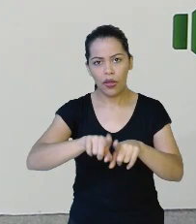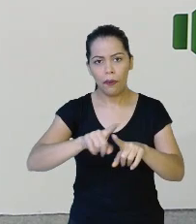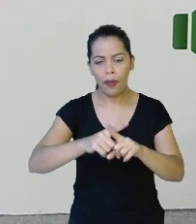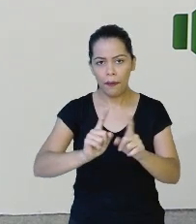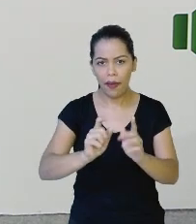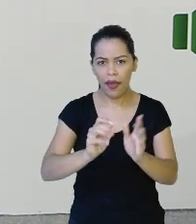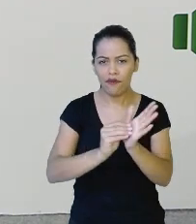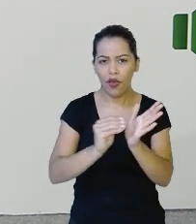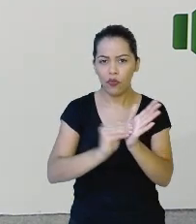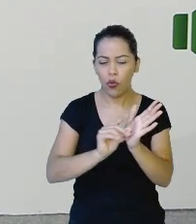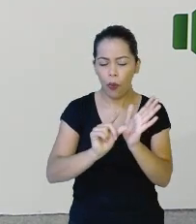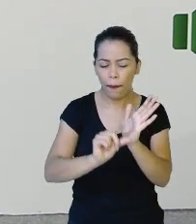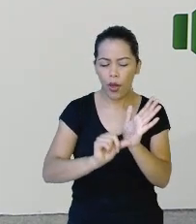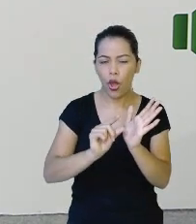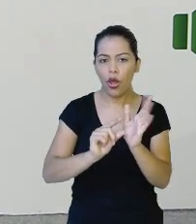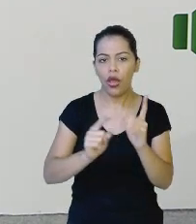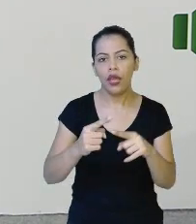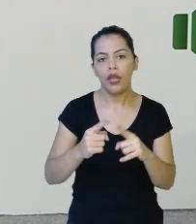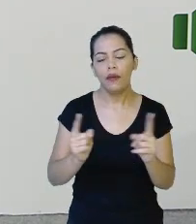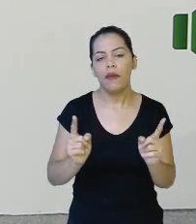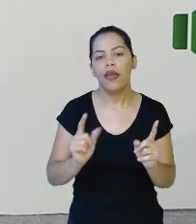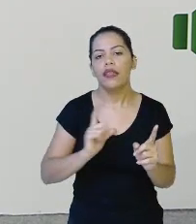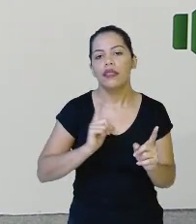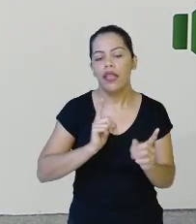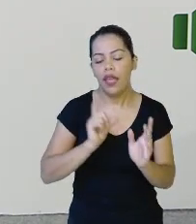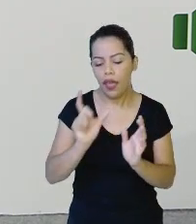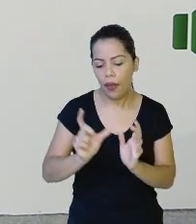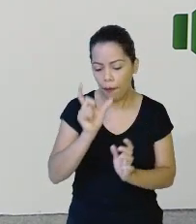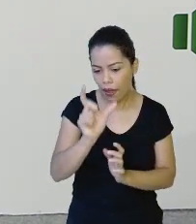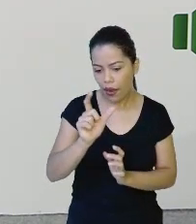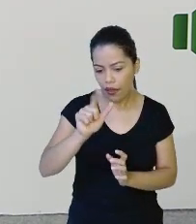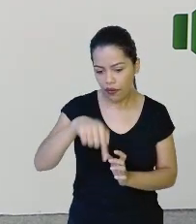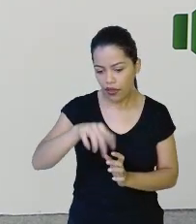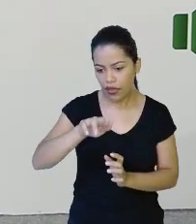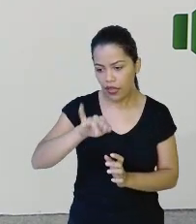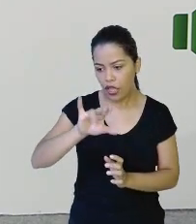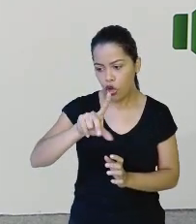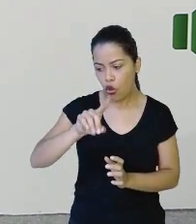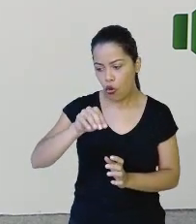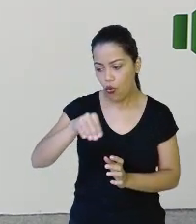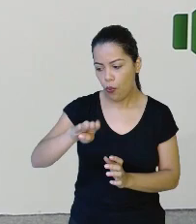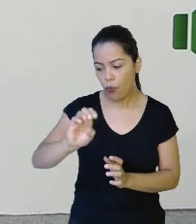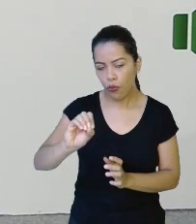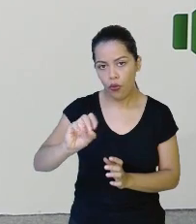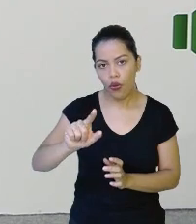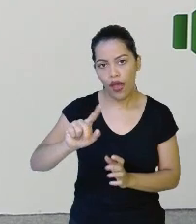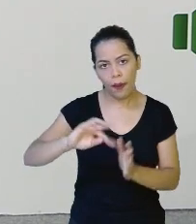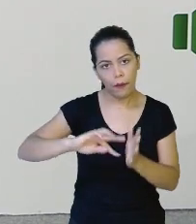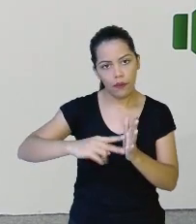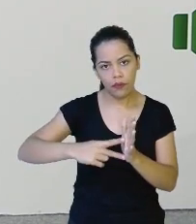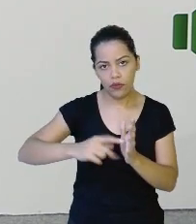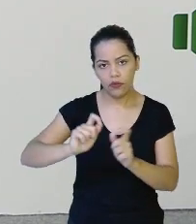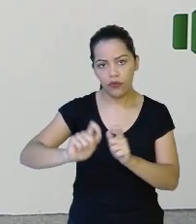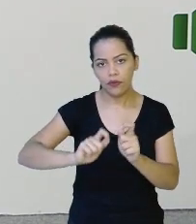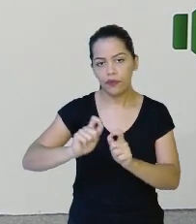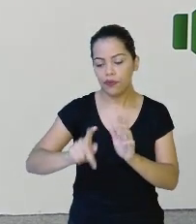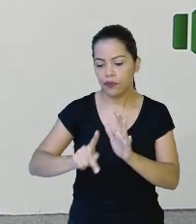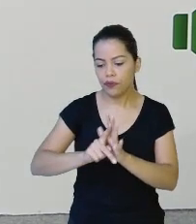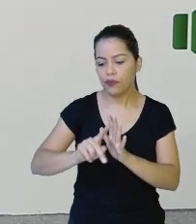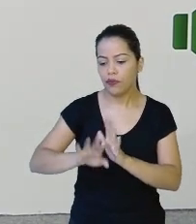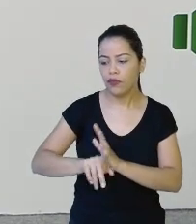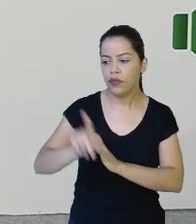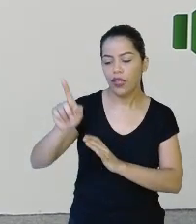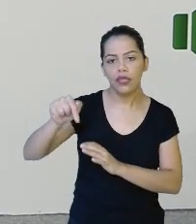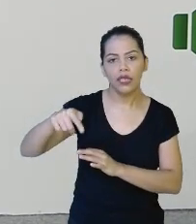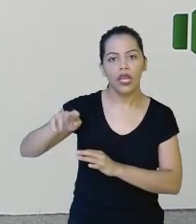essa palavra, ela tem esta origem. É uma das contribuições do povo africano também para o nosso país.